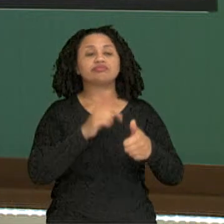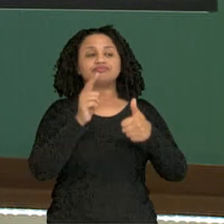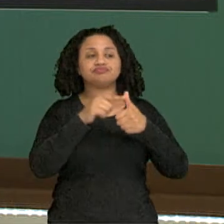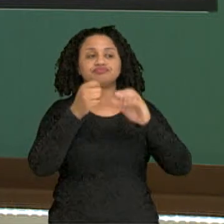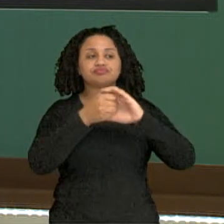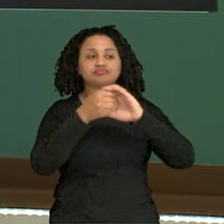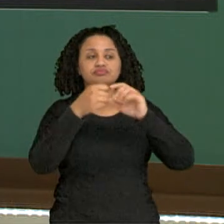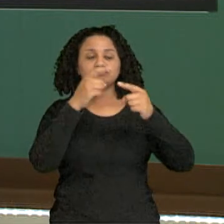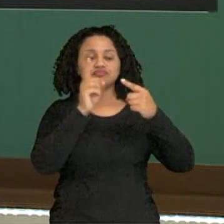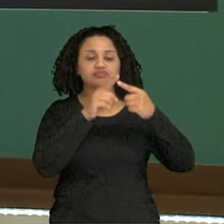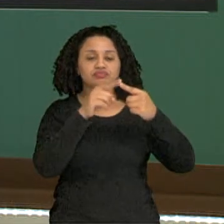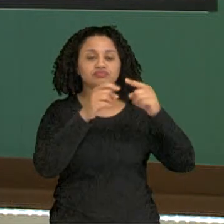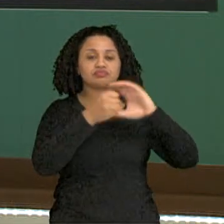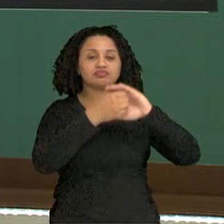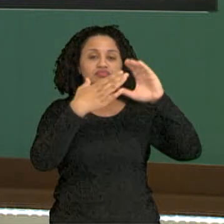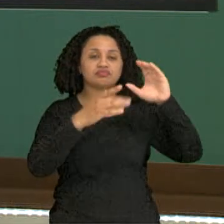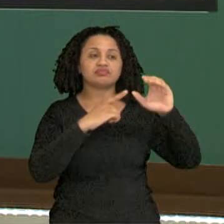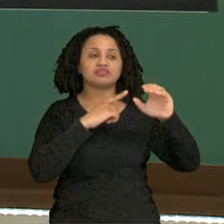avasculares.